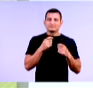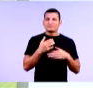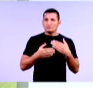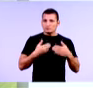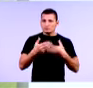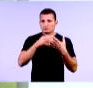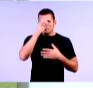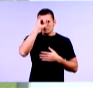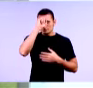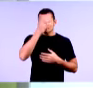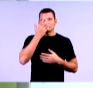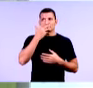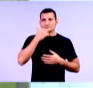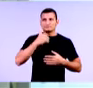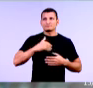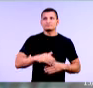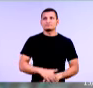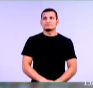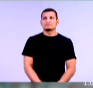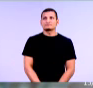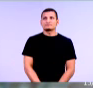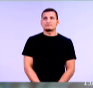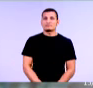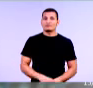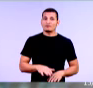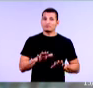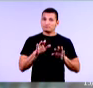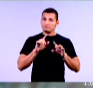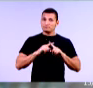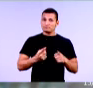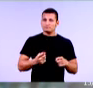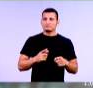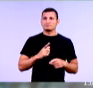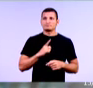das crianças, né? Só que tem um detalhe.